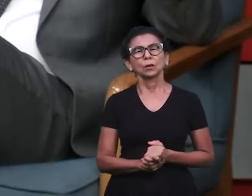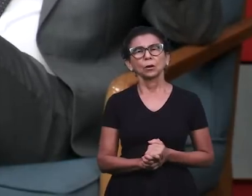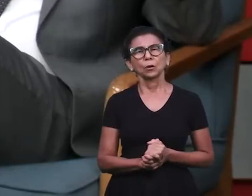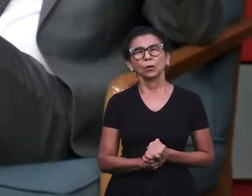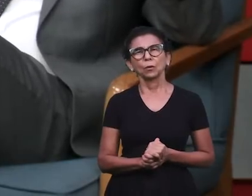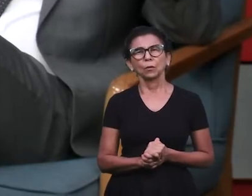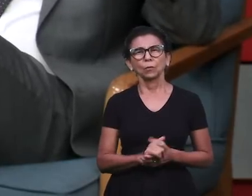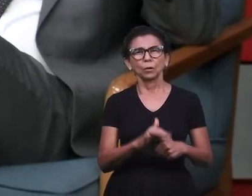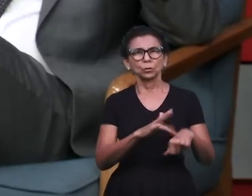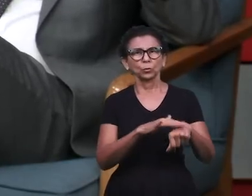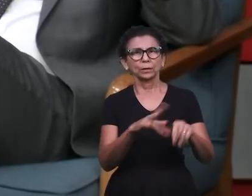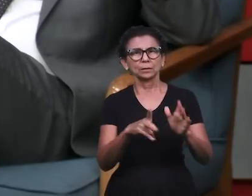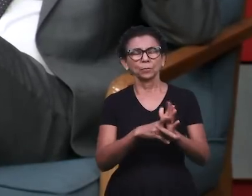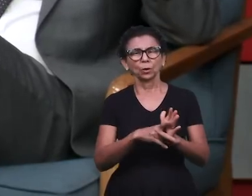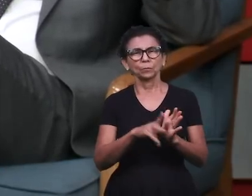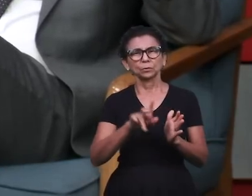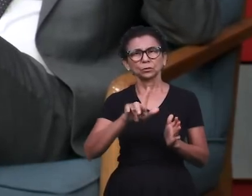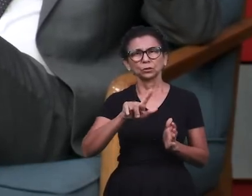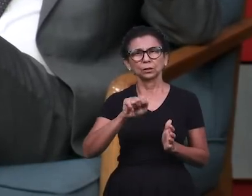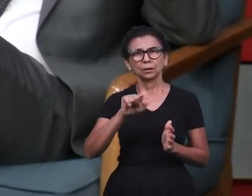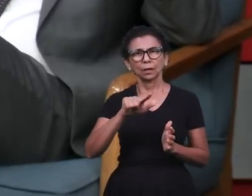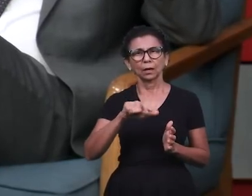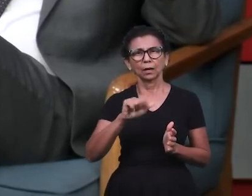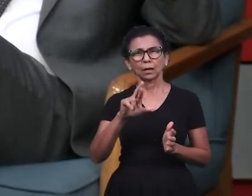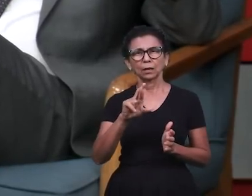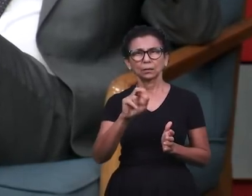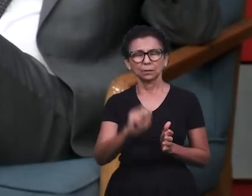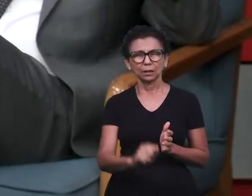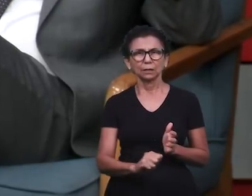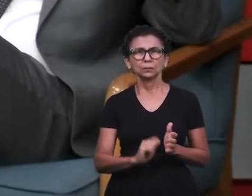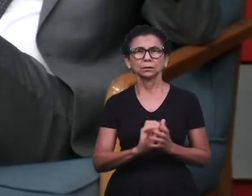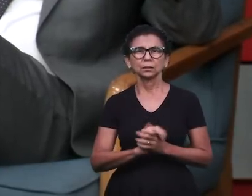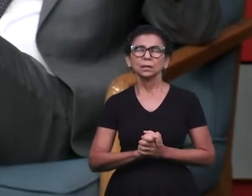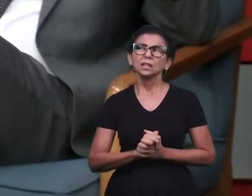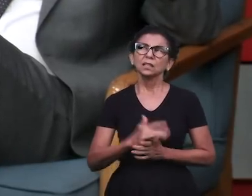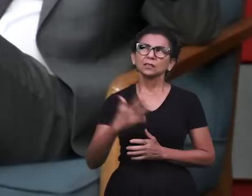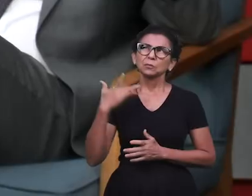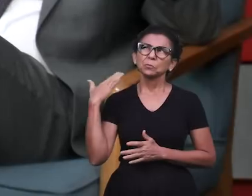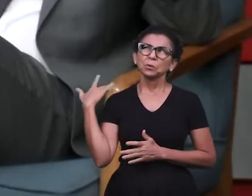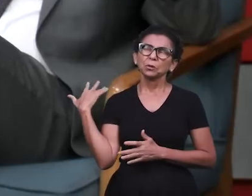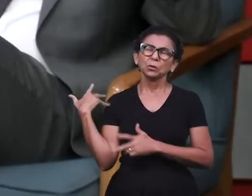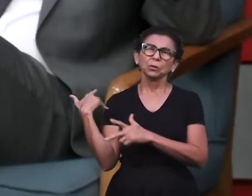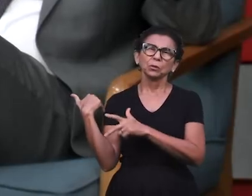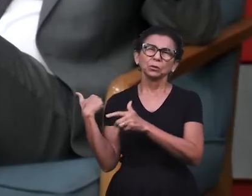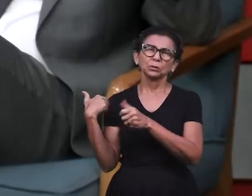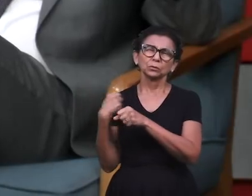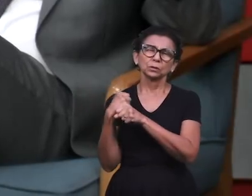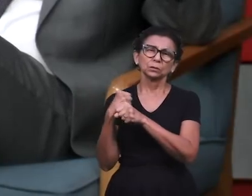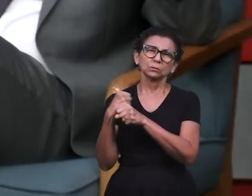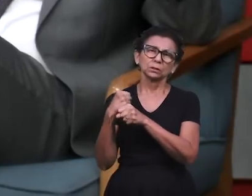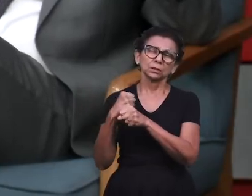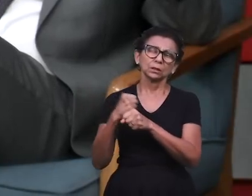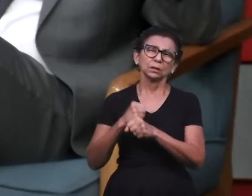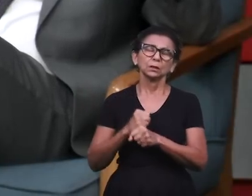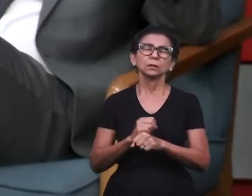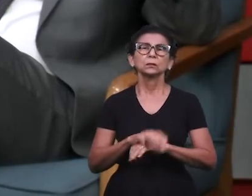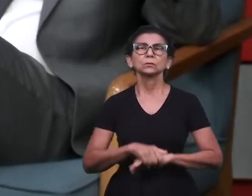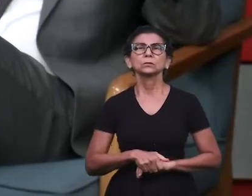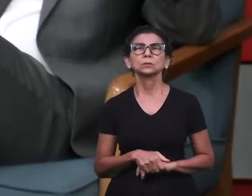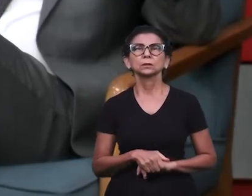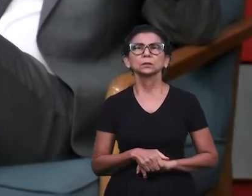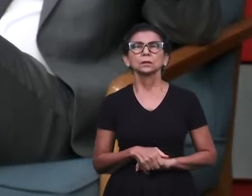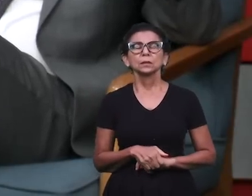Lázaro. Depois, com o passar dos anos, a Organização Mundial de Saúde resolveu abolir esses